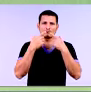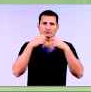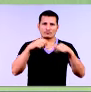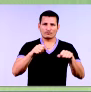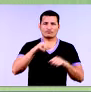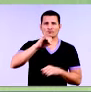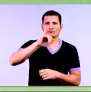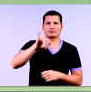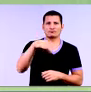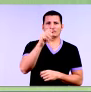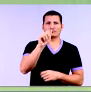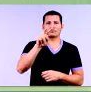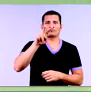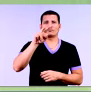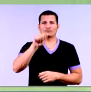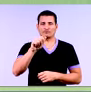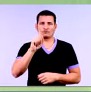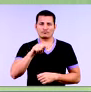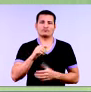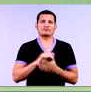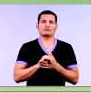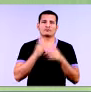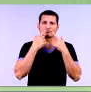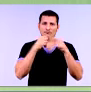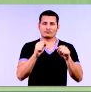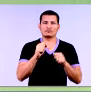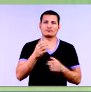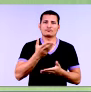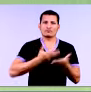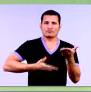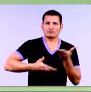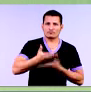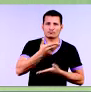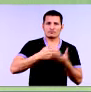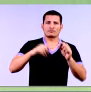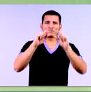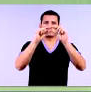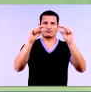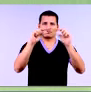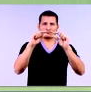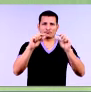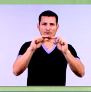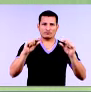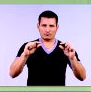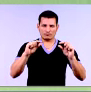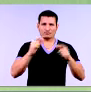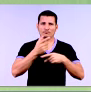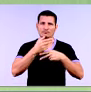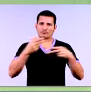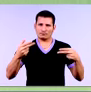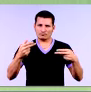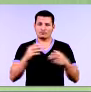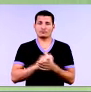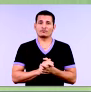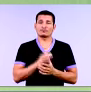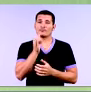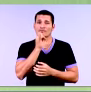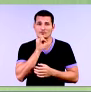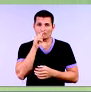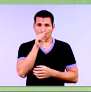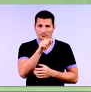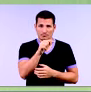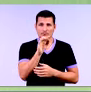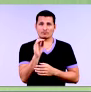a linguagem que nós utilizamos para interagir com o formulário ou com os elementos. No exemplo aqui, nós